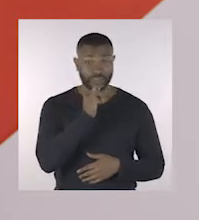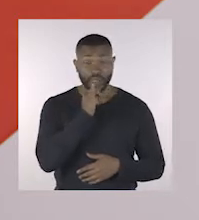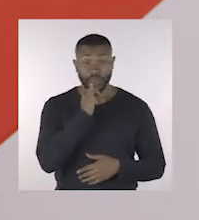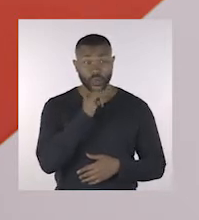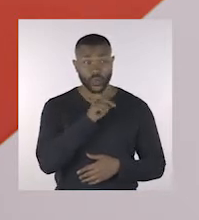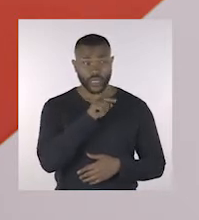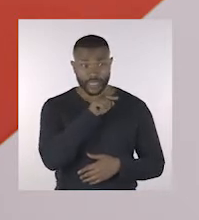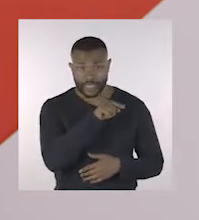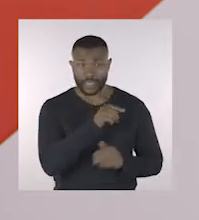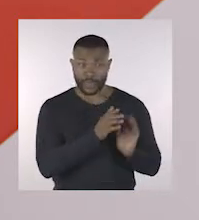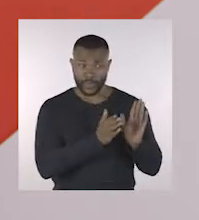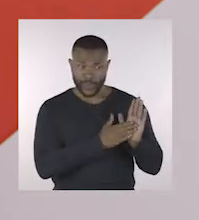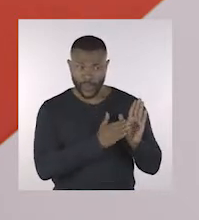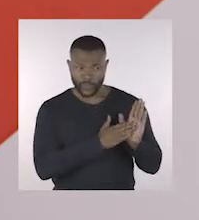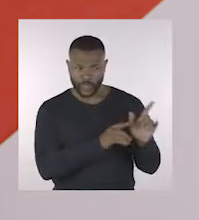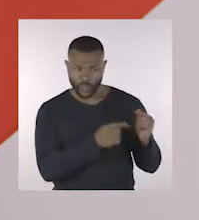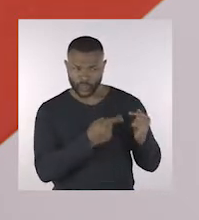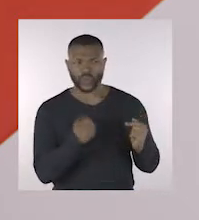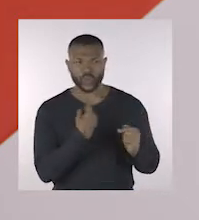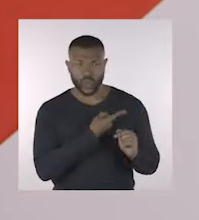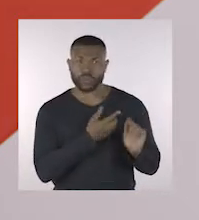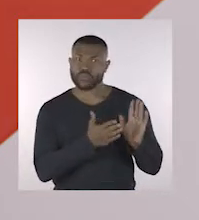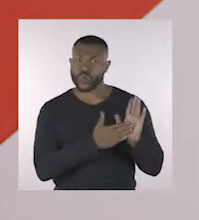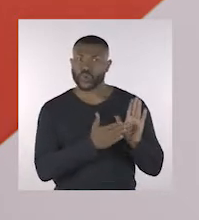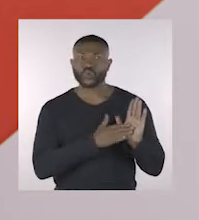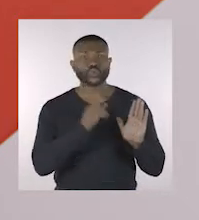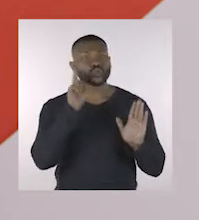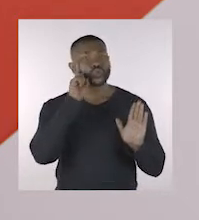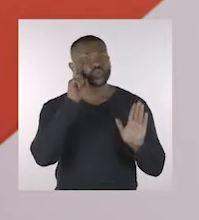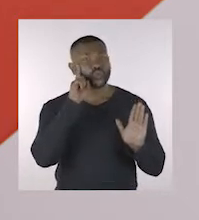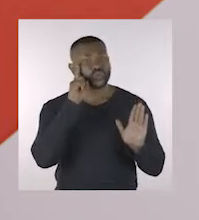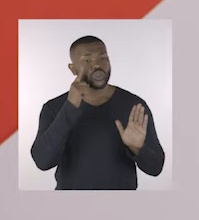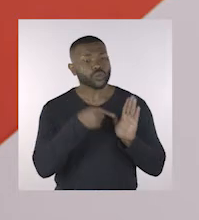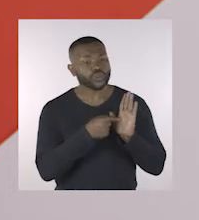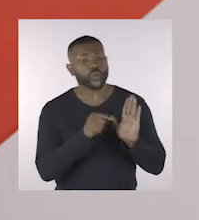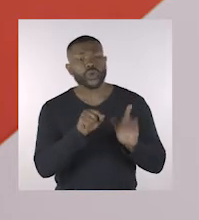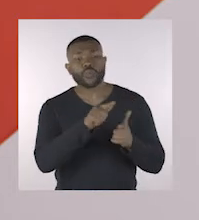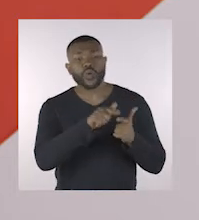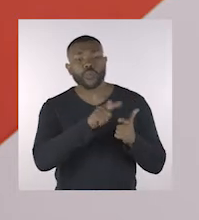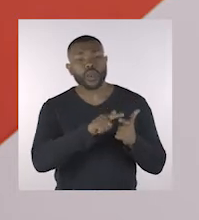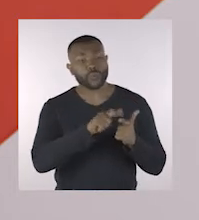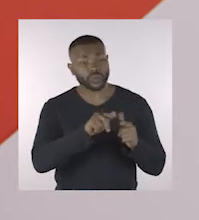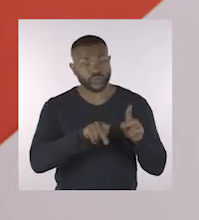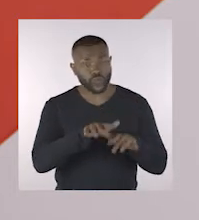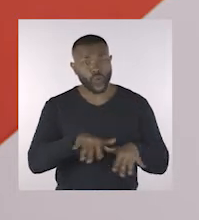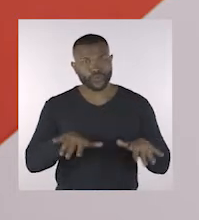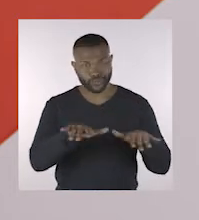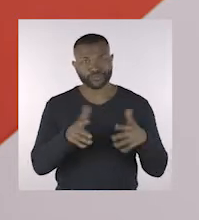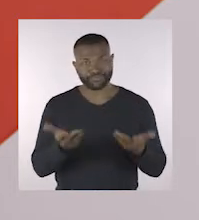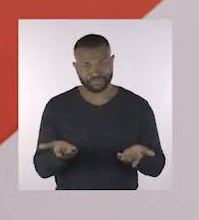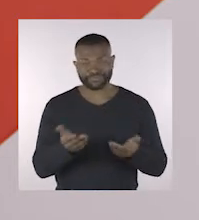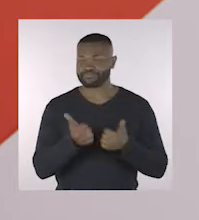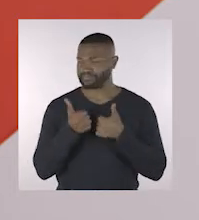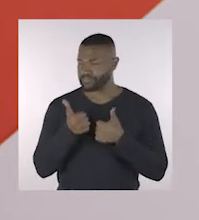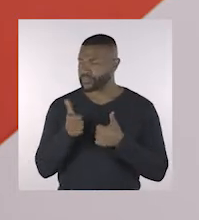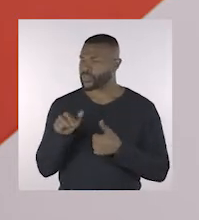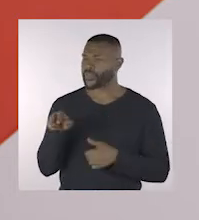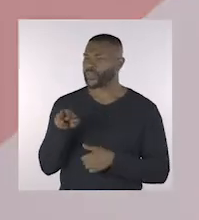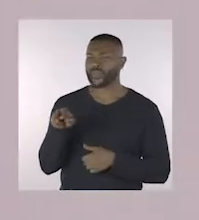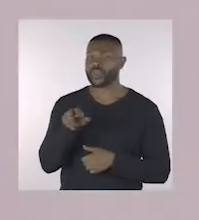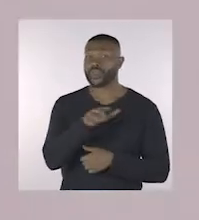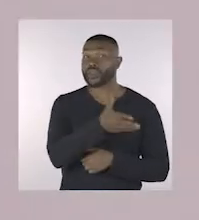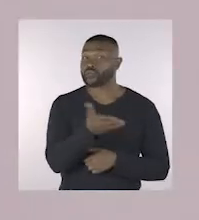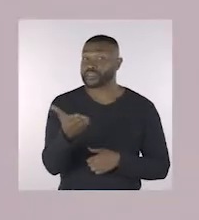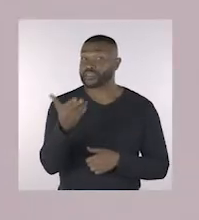deles dos pautarem Nós Vamos faltar todos os dias os problemas do povo dessa cidade muito bem